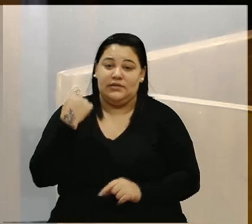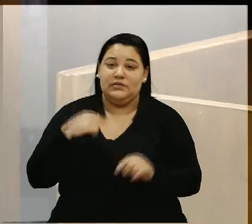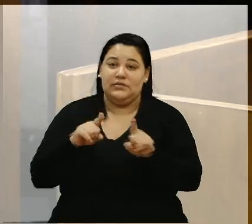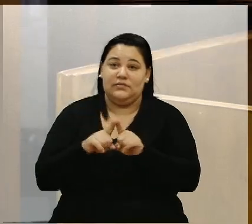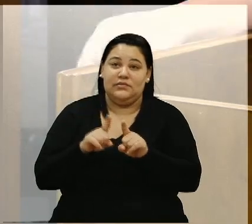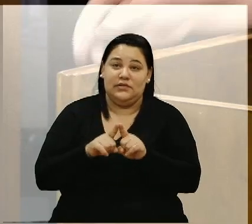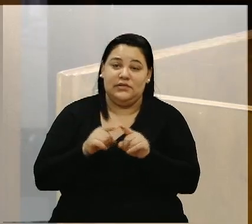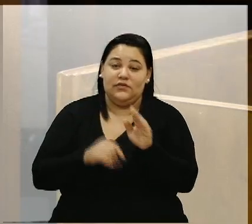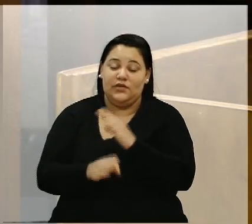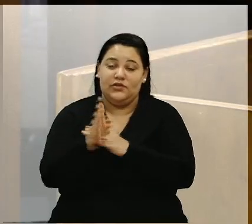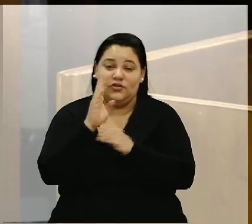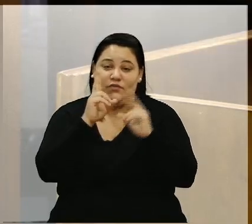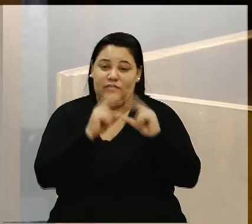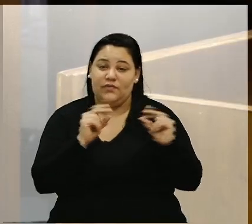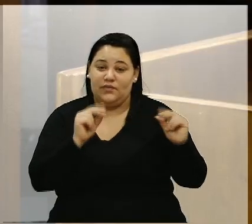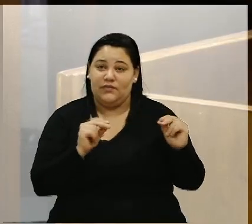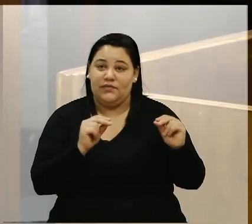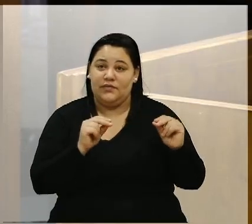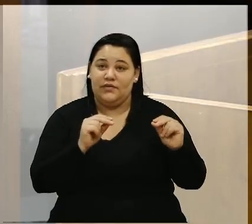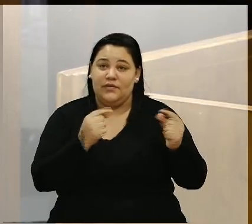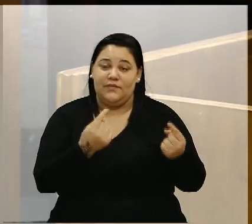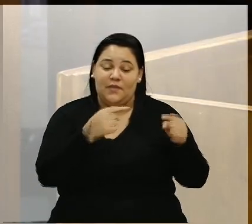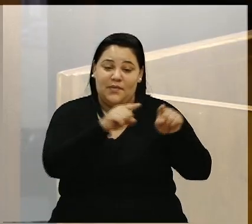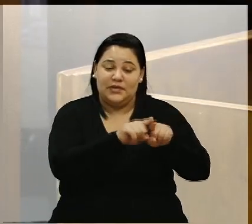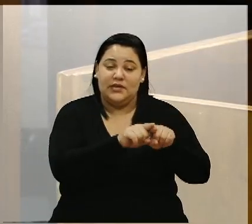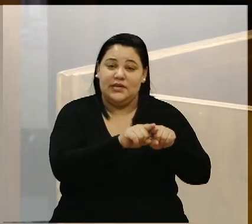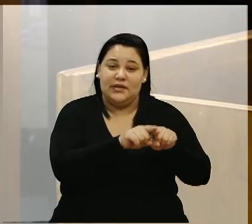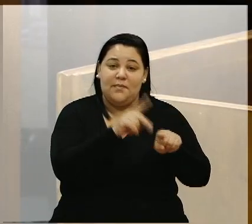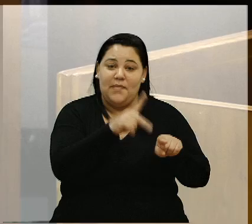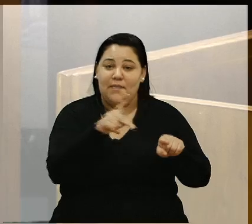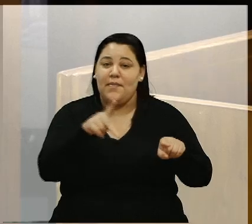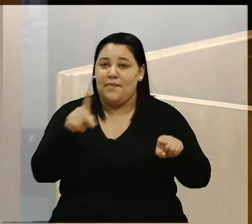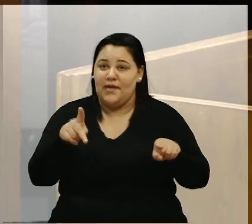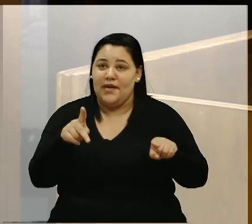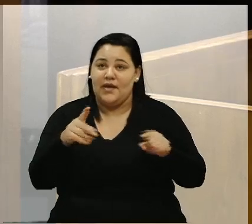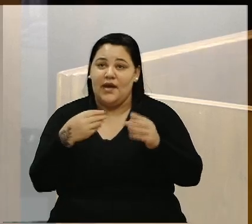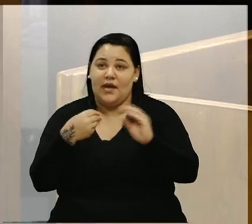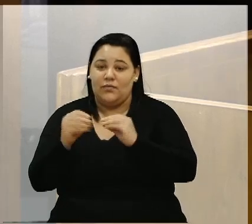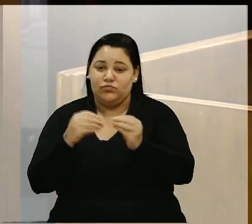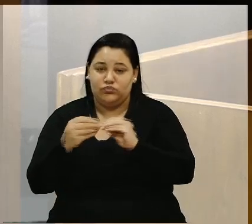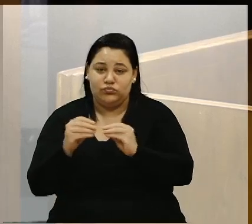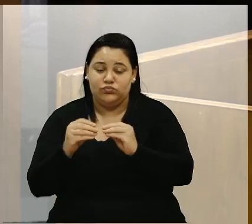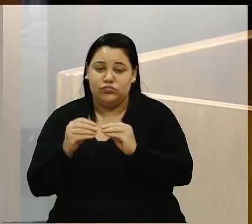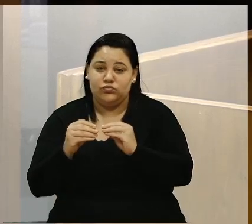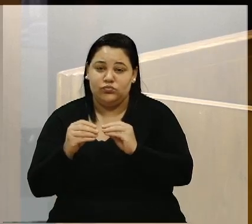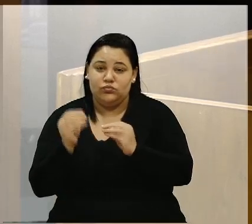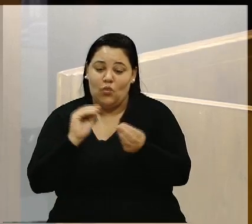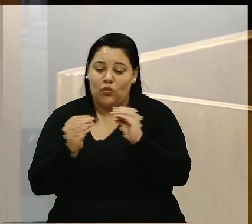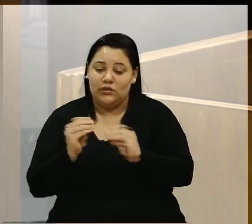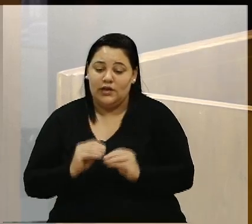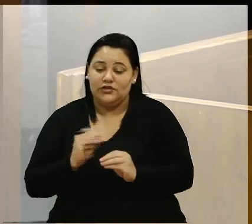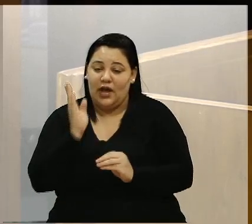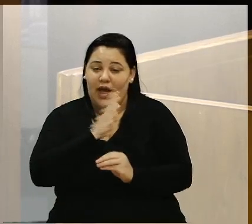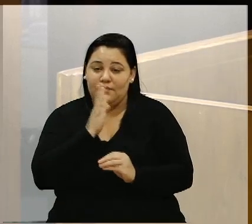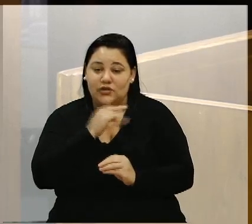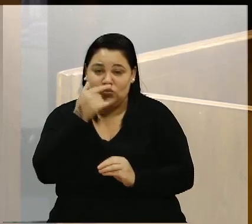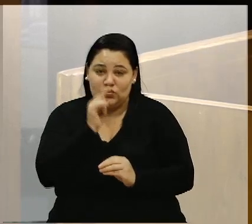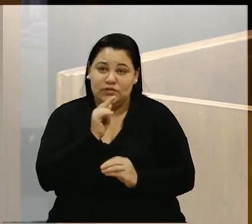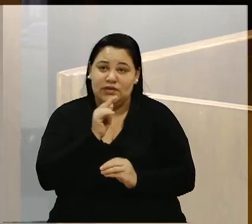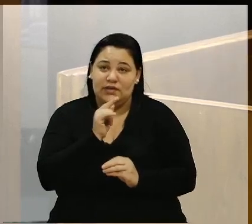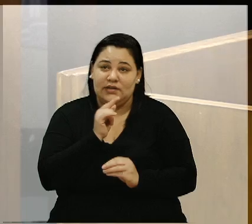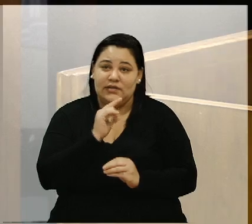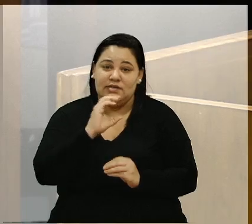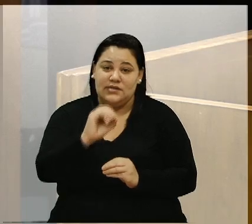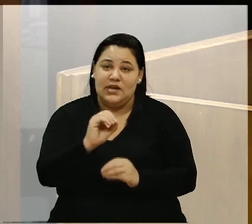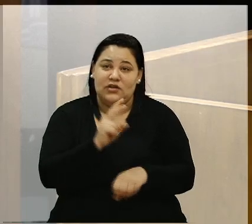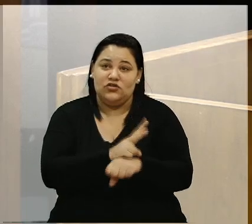para Florianópolis, que com a parceria pública-privada, a construção modular, nós vamos poder chegar ao déficit zero de